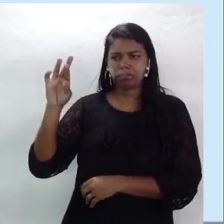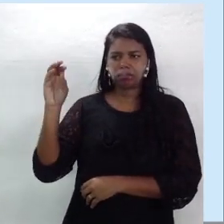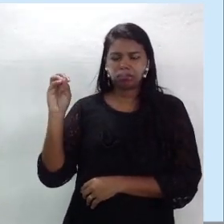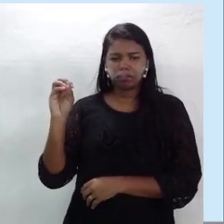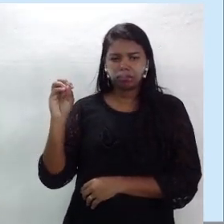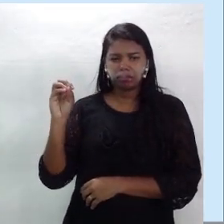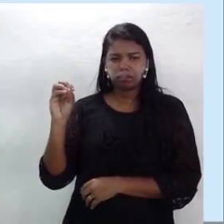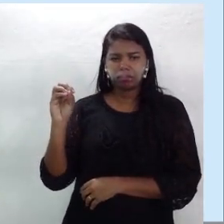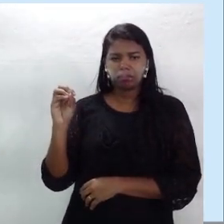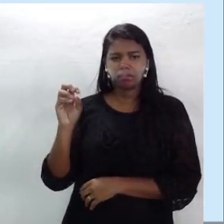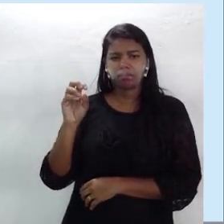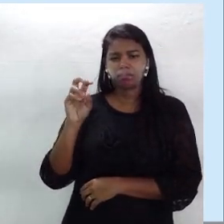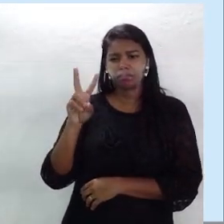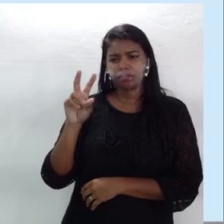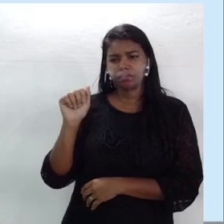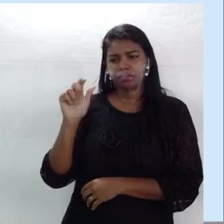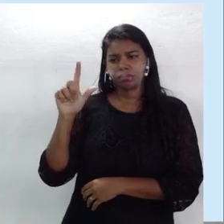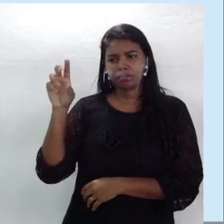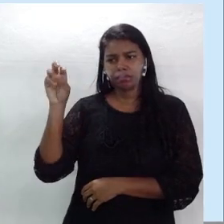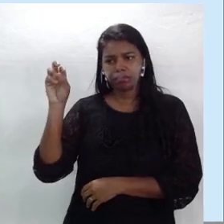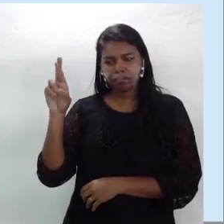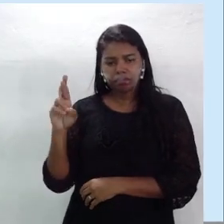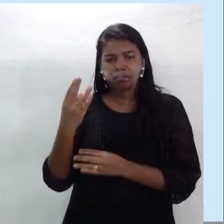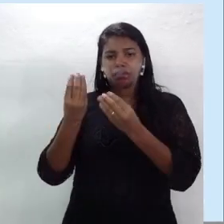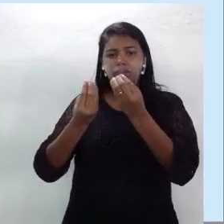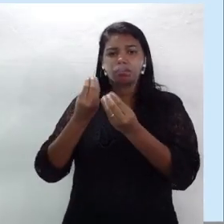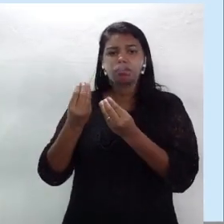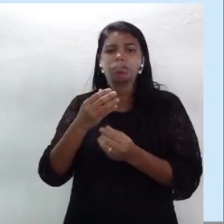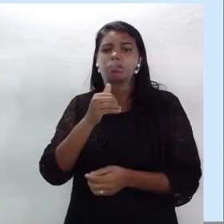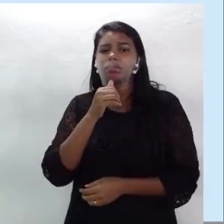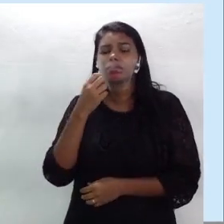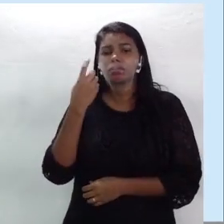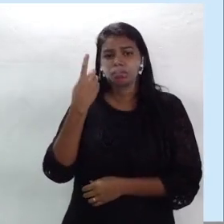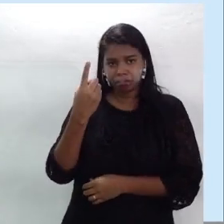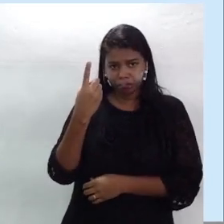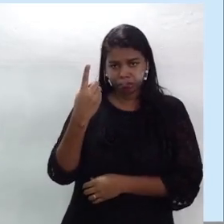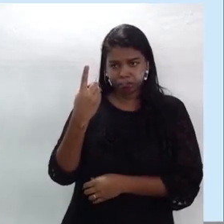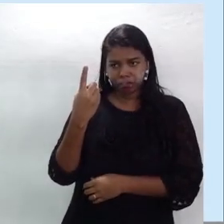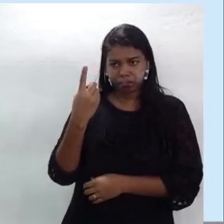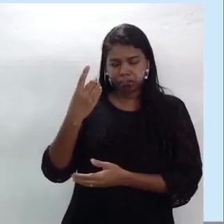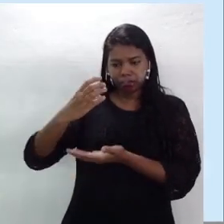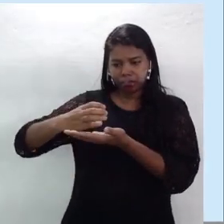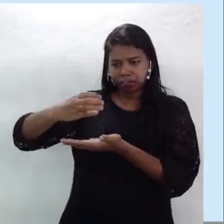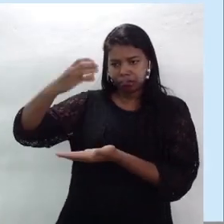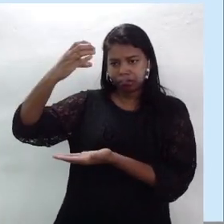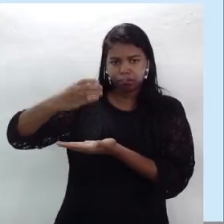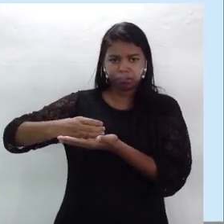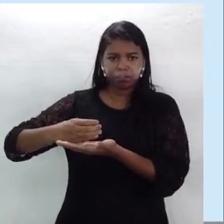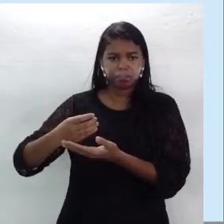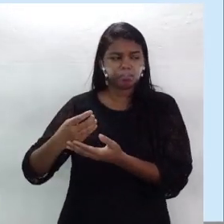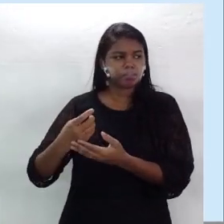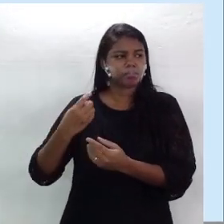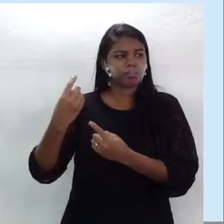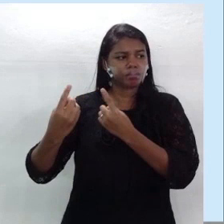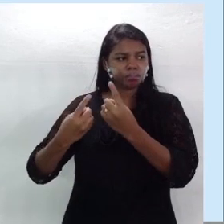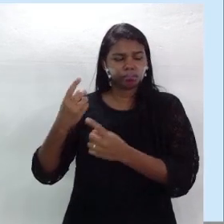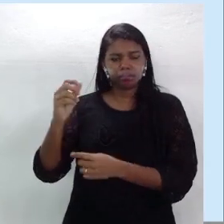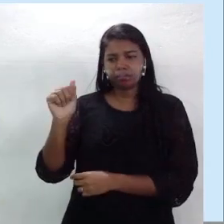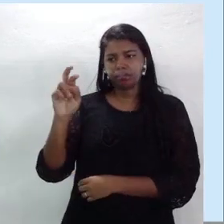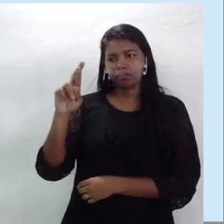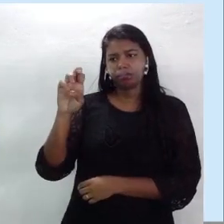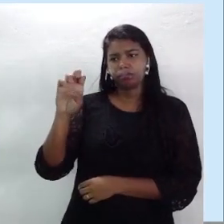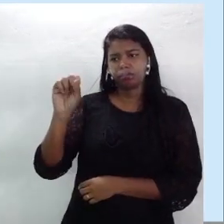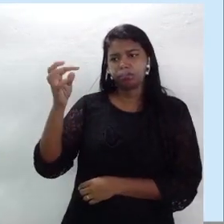valor do metro cúbico é como se tivéssemos um cubo onde cada aresta vale 1